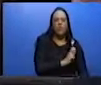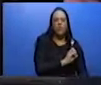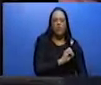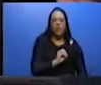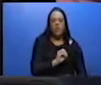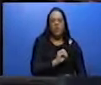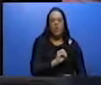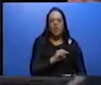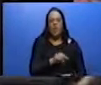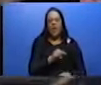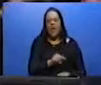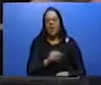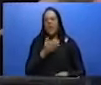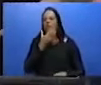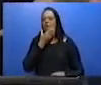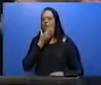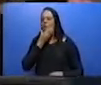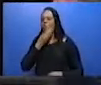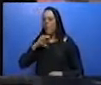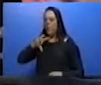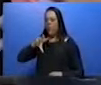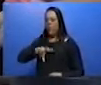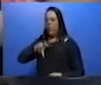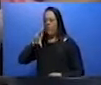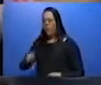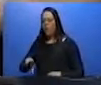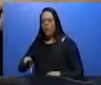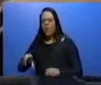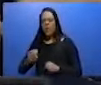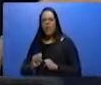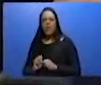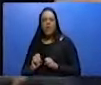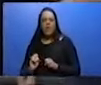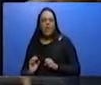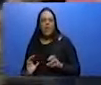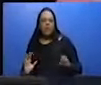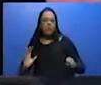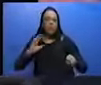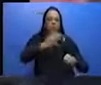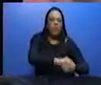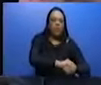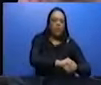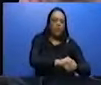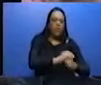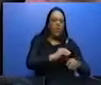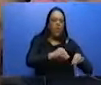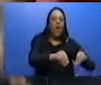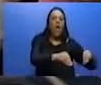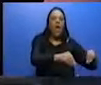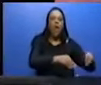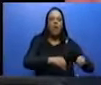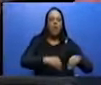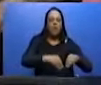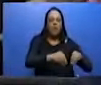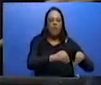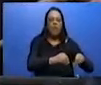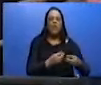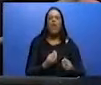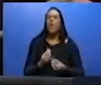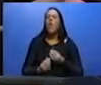de colonizar essas terras. Mas como será que eles organizaram aqui? Como que foi